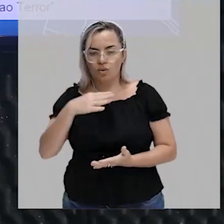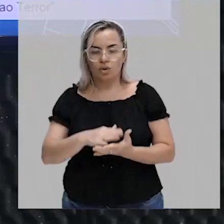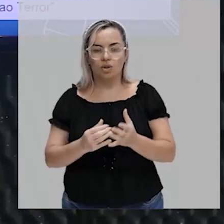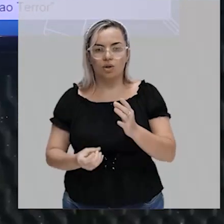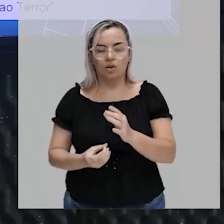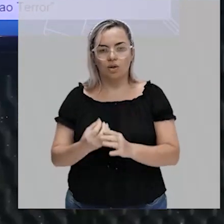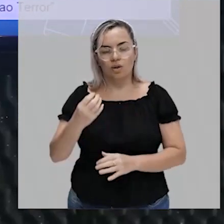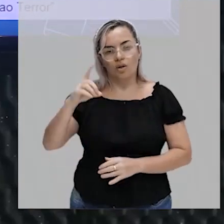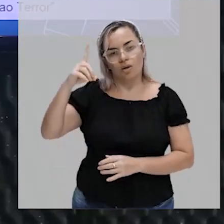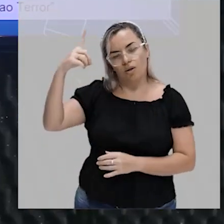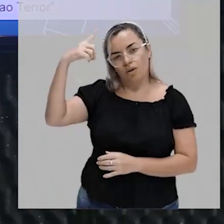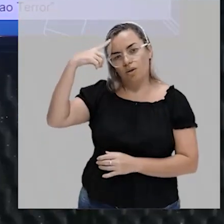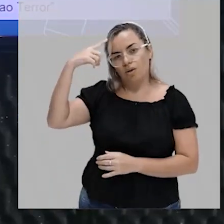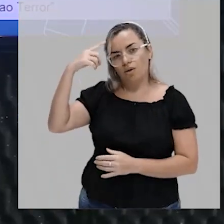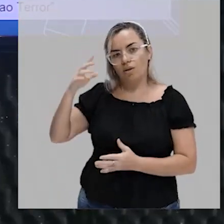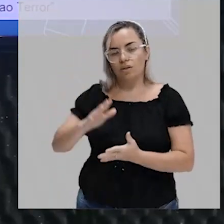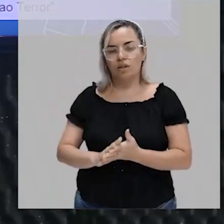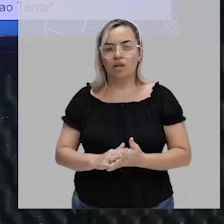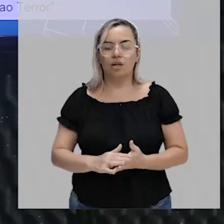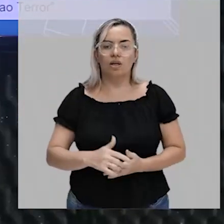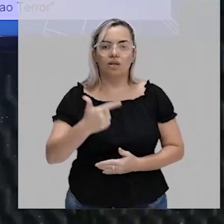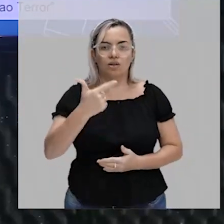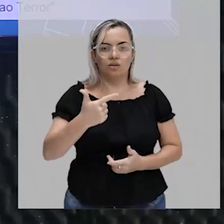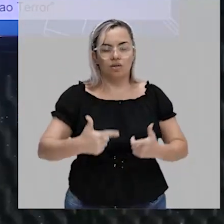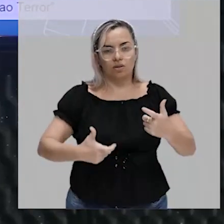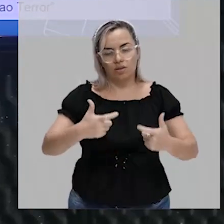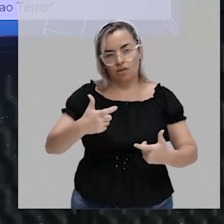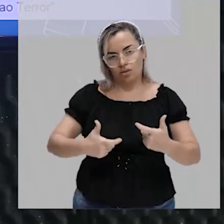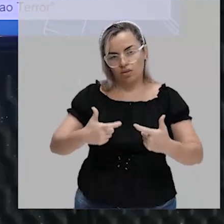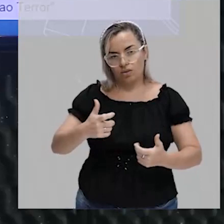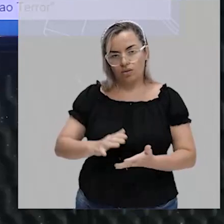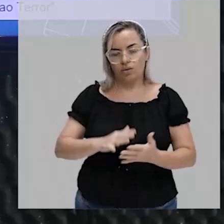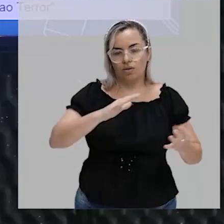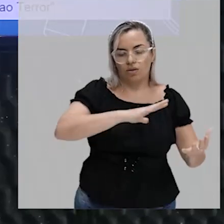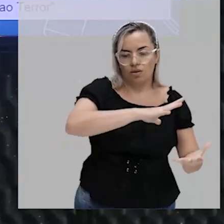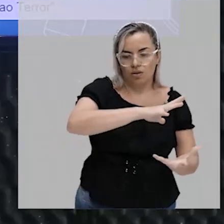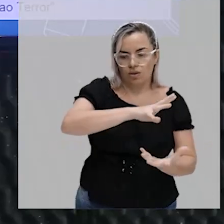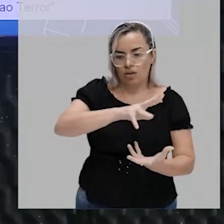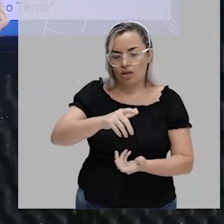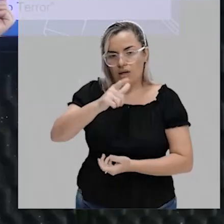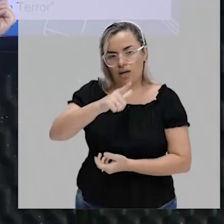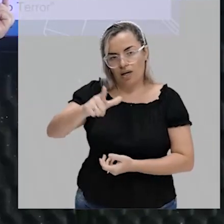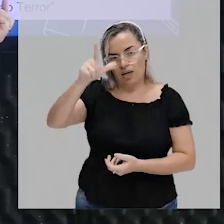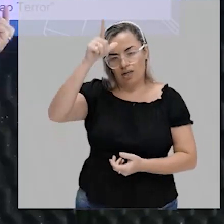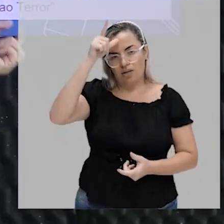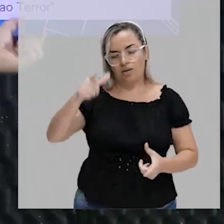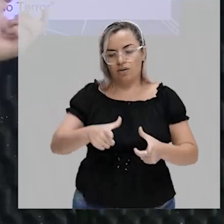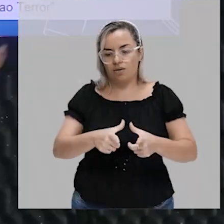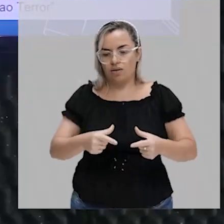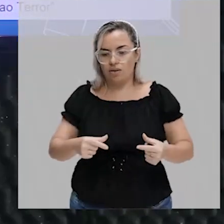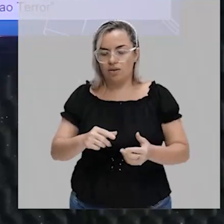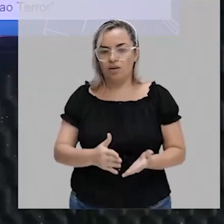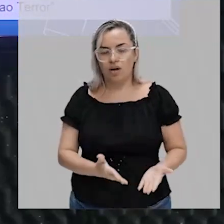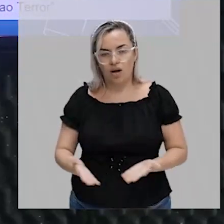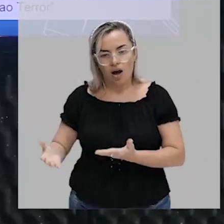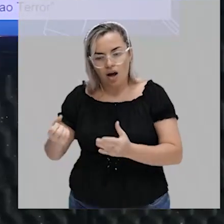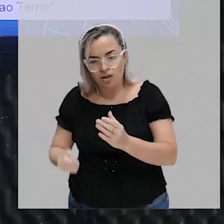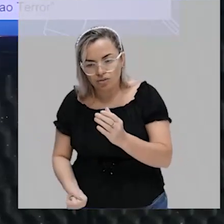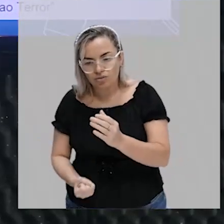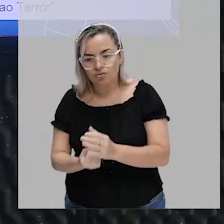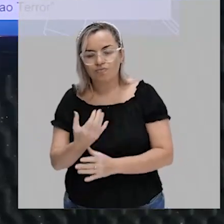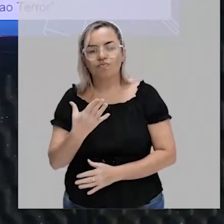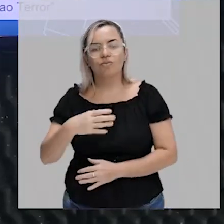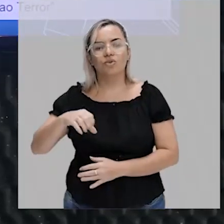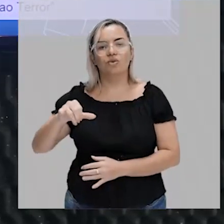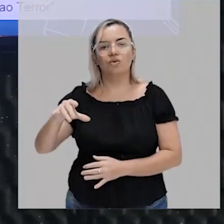Mundial, Alemanha, Itália e Japão, que eram considerados aí os vilões da Segunda Guerra Mundial pelo lado ocidental. Então vem a ideia, né, do eixo do mal, fazendo um pouco